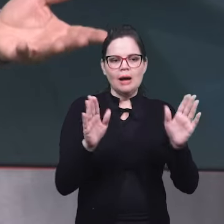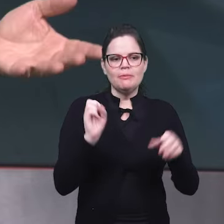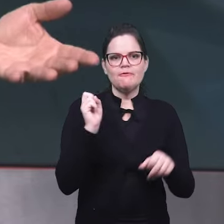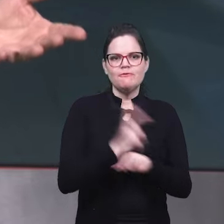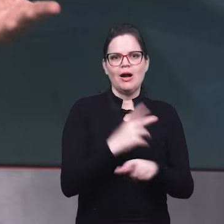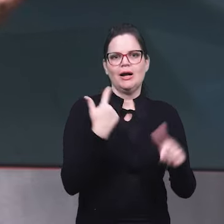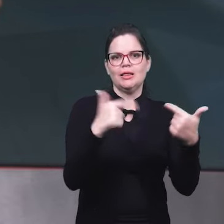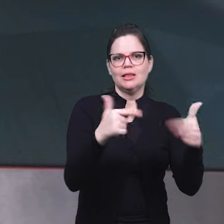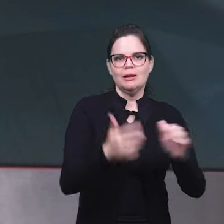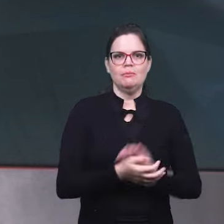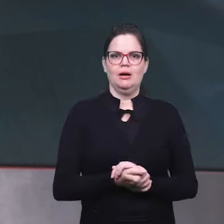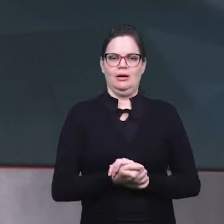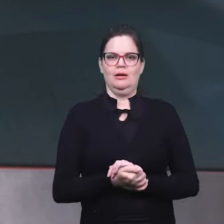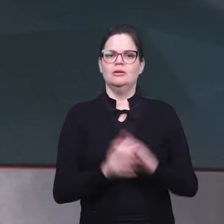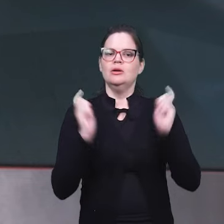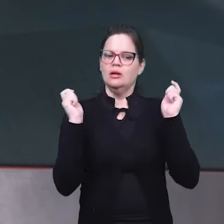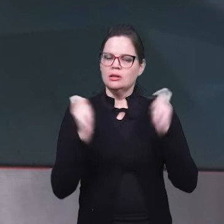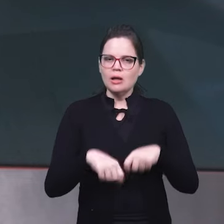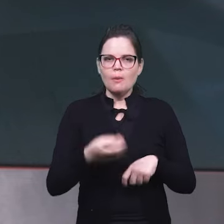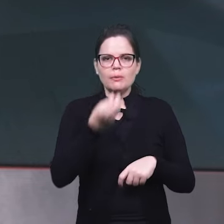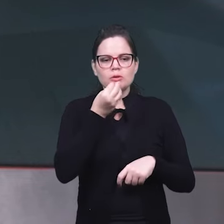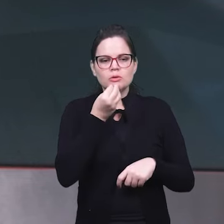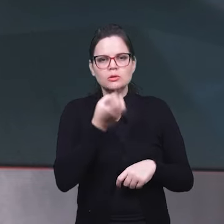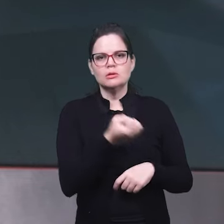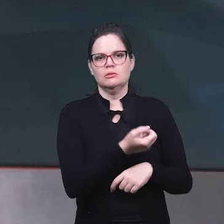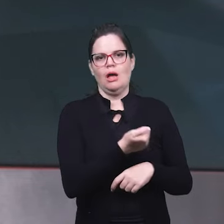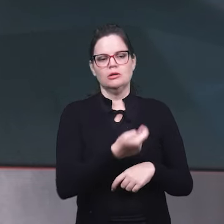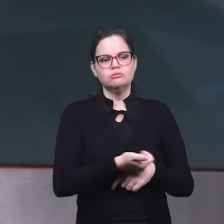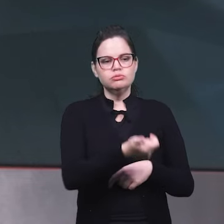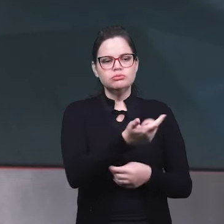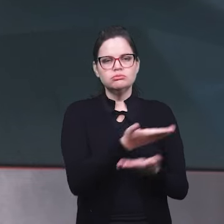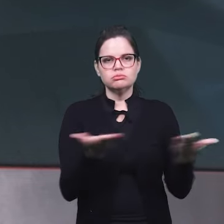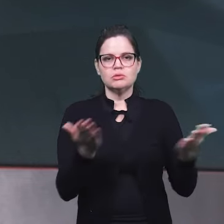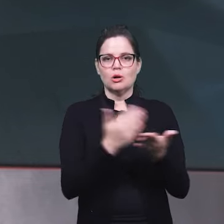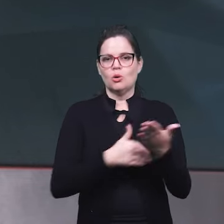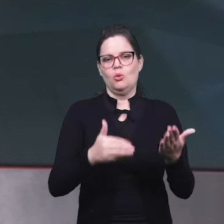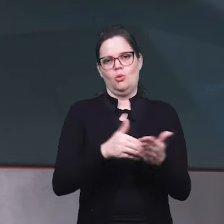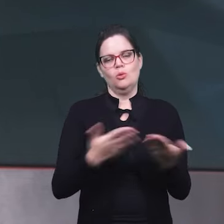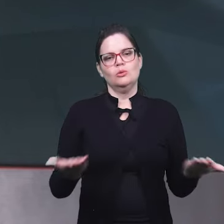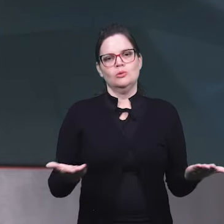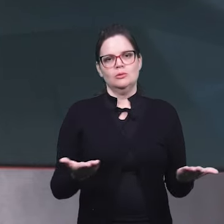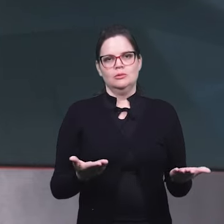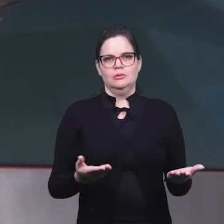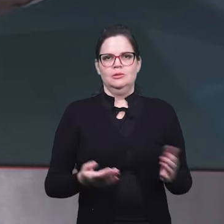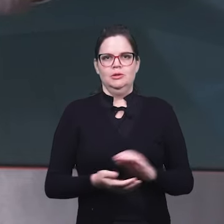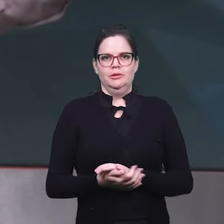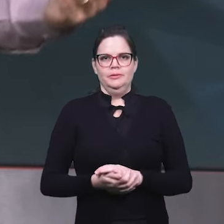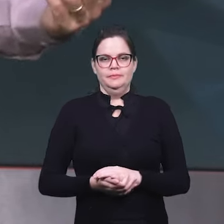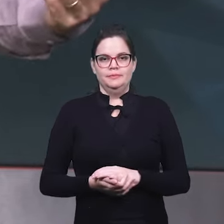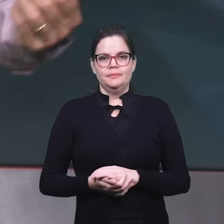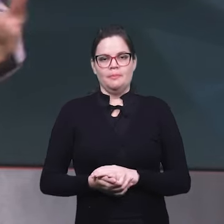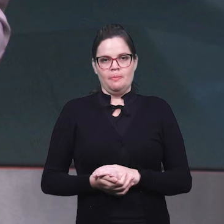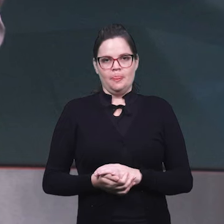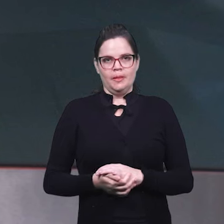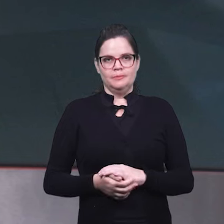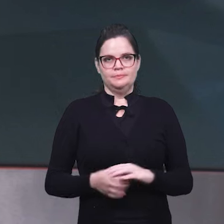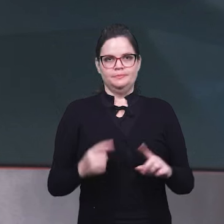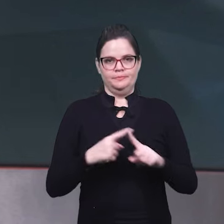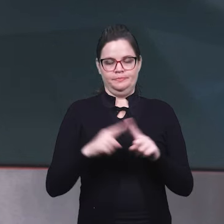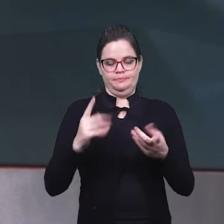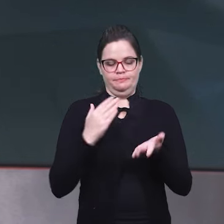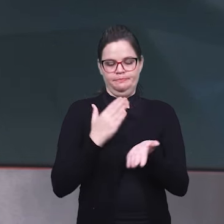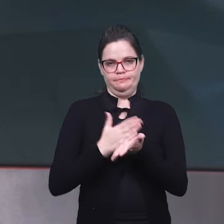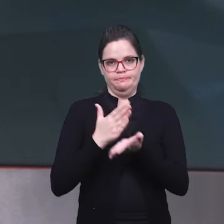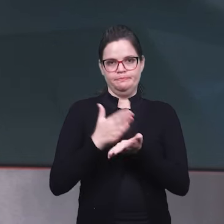a maravilha, né, da roda econômica, vamos dizer assim. O financiamento é